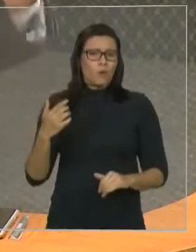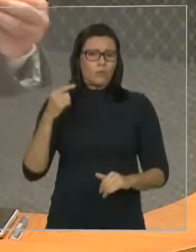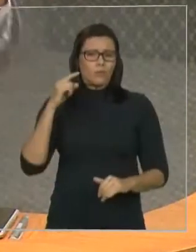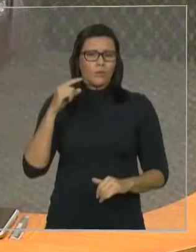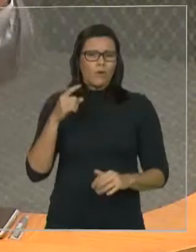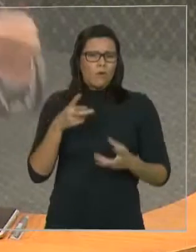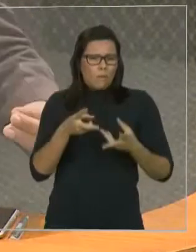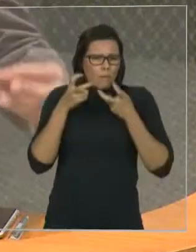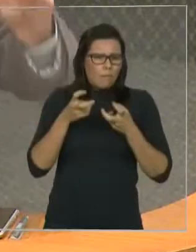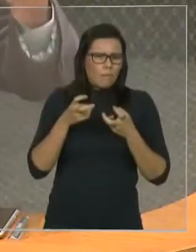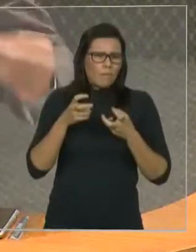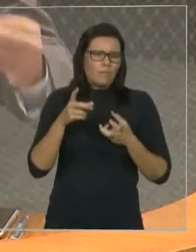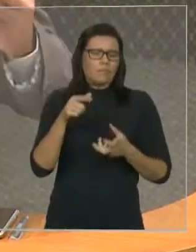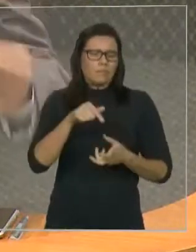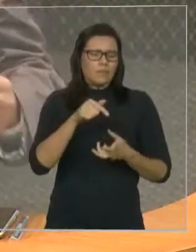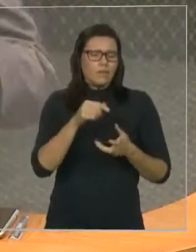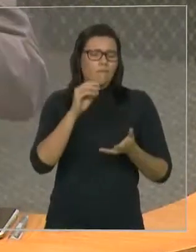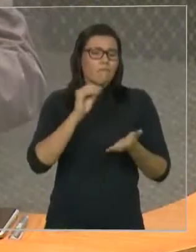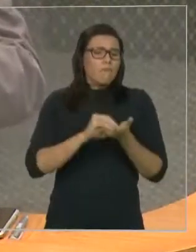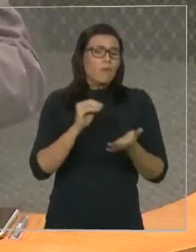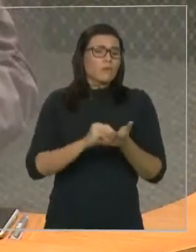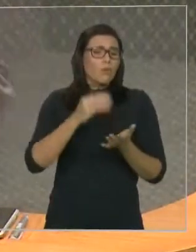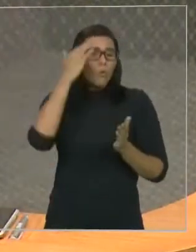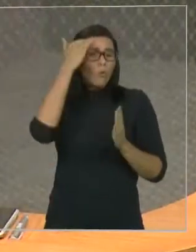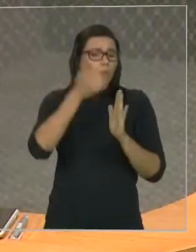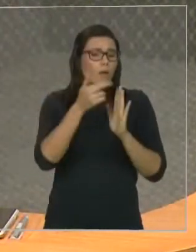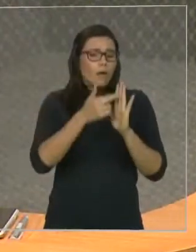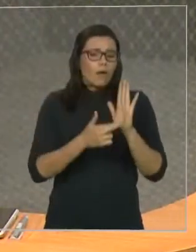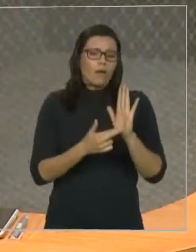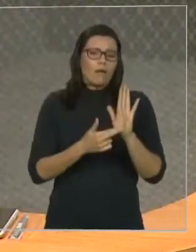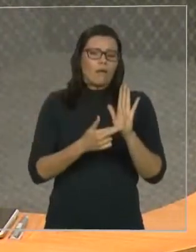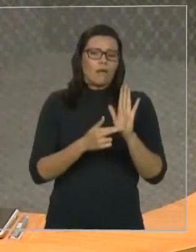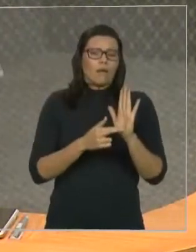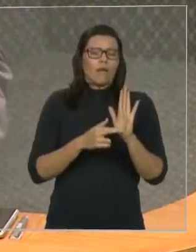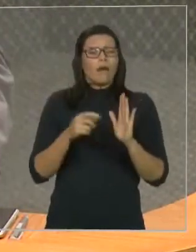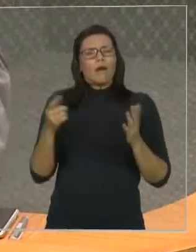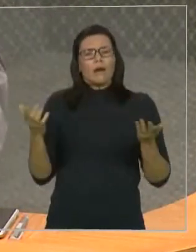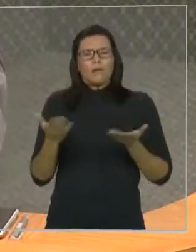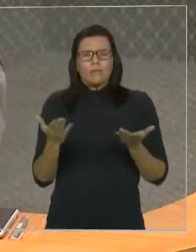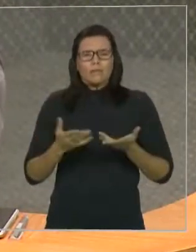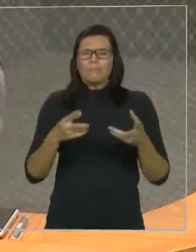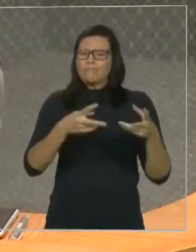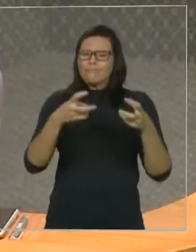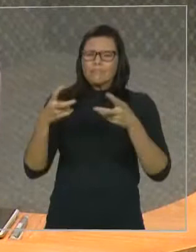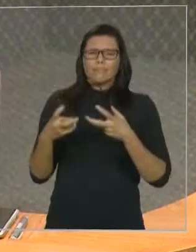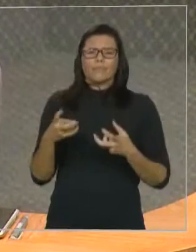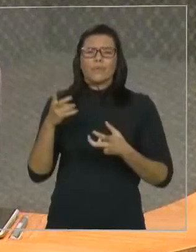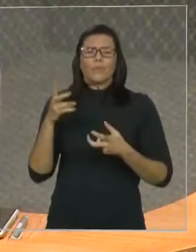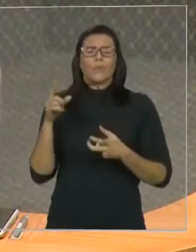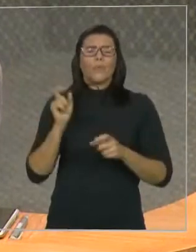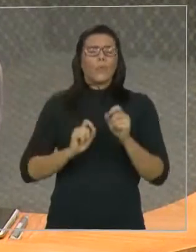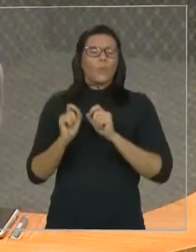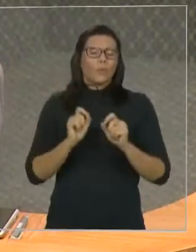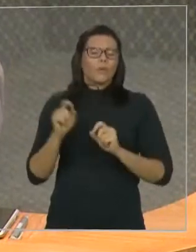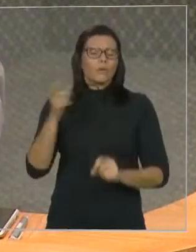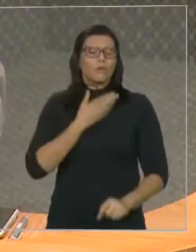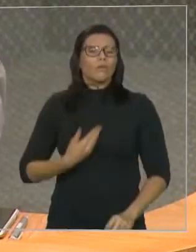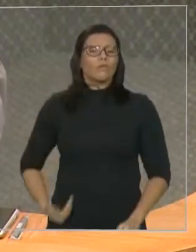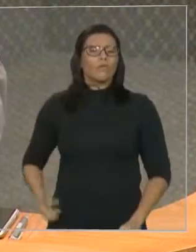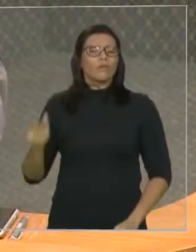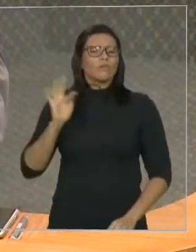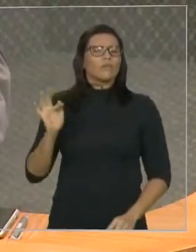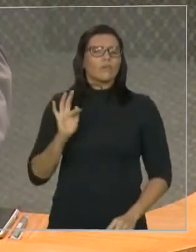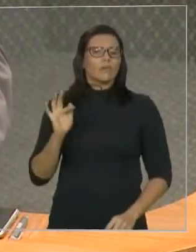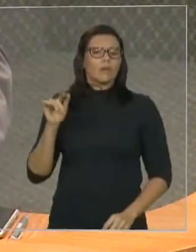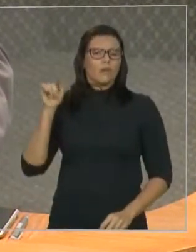que o ministro do Trabalho do governo Temer faz nesse momento. Ele simplesmente altera os